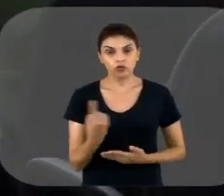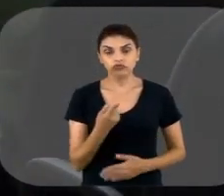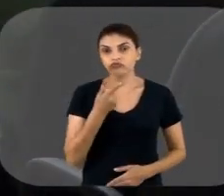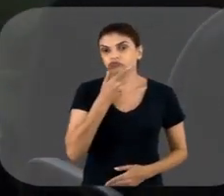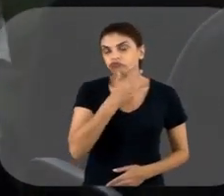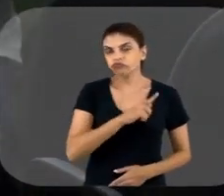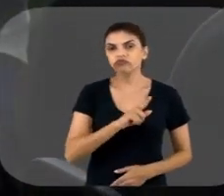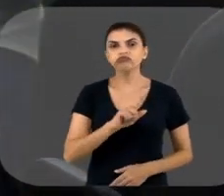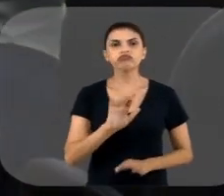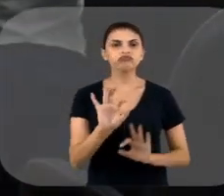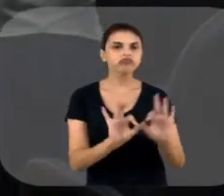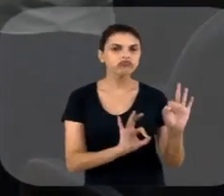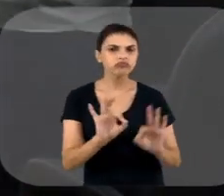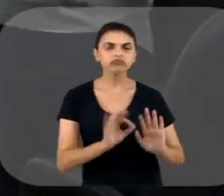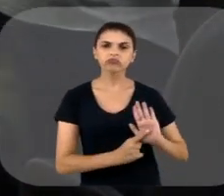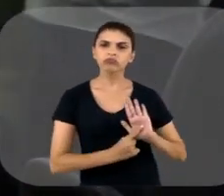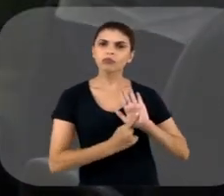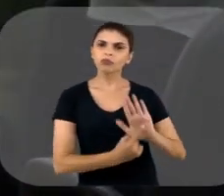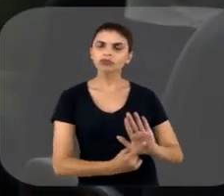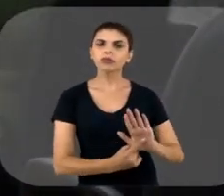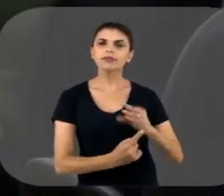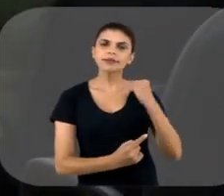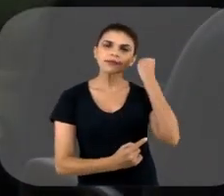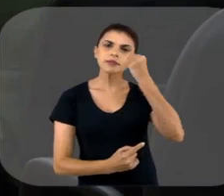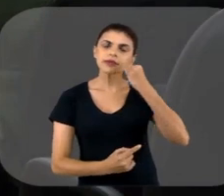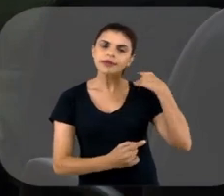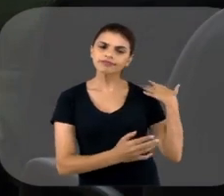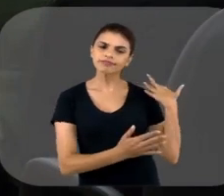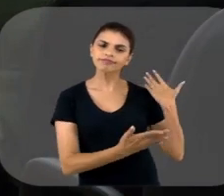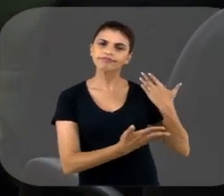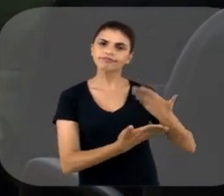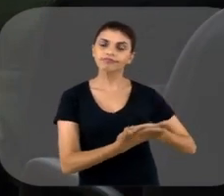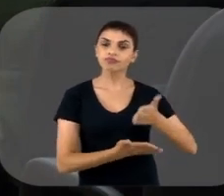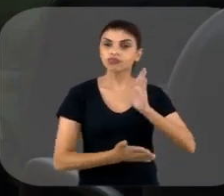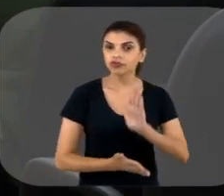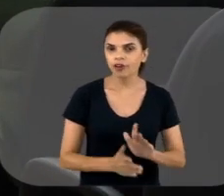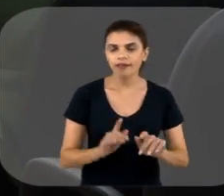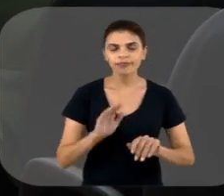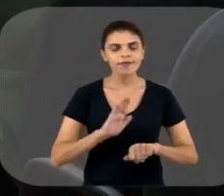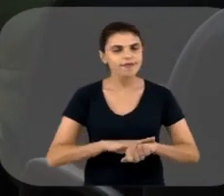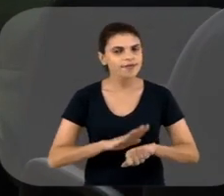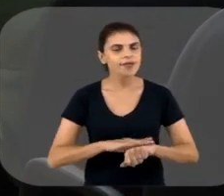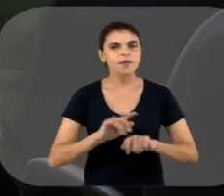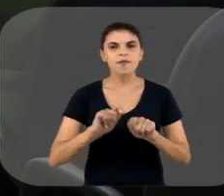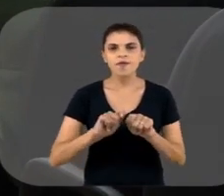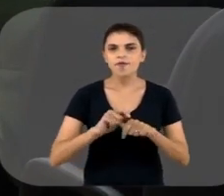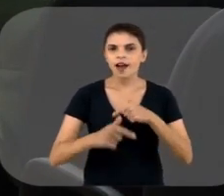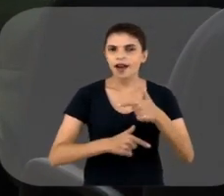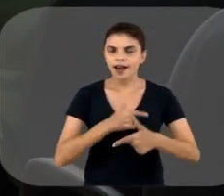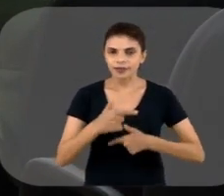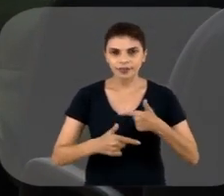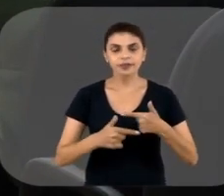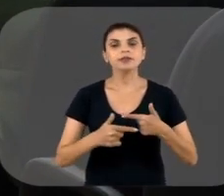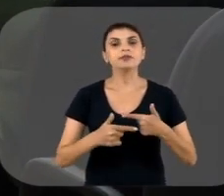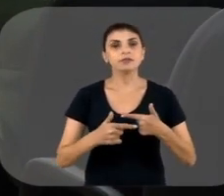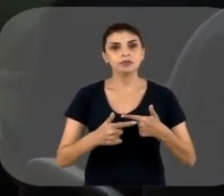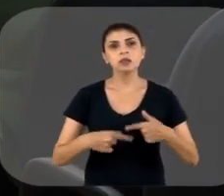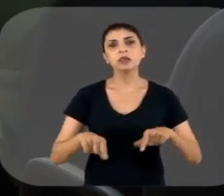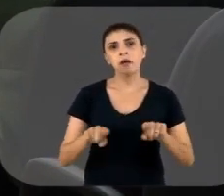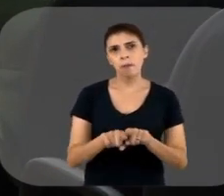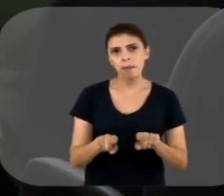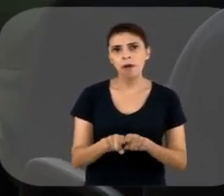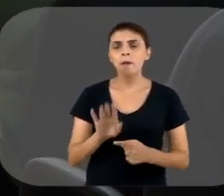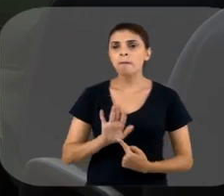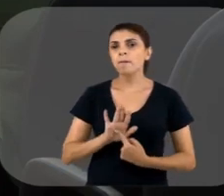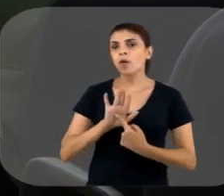da gente mostrar aí um pouquinho de como que é, né? O nosso processo,